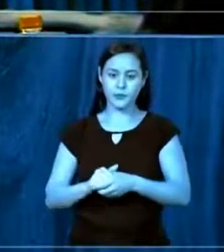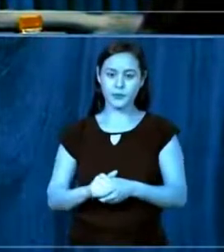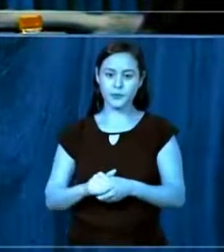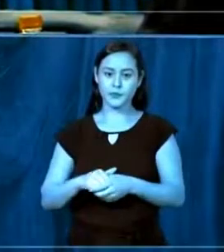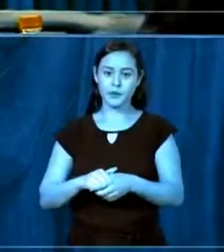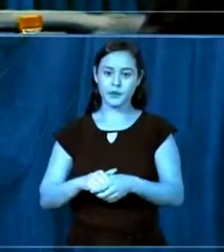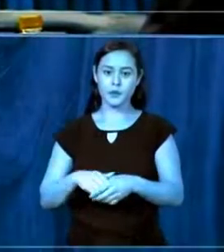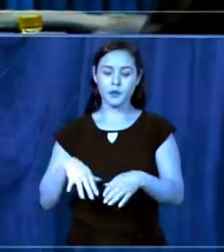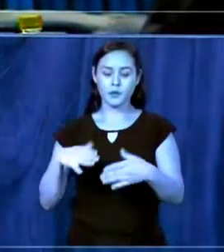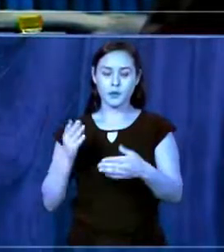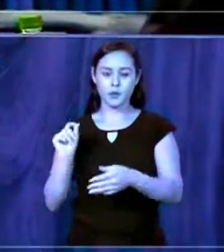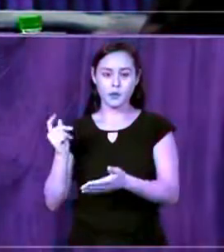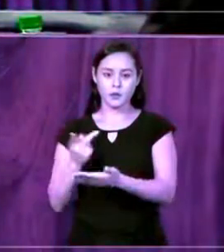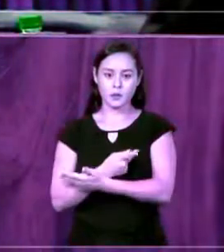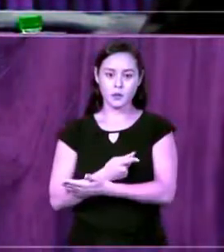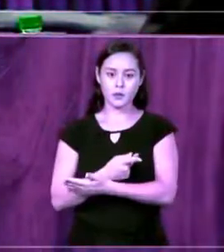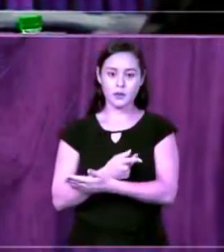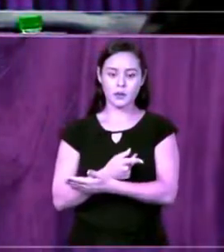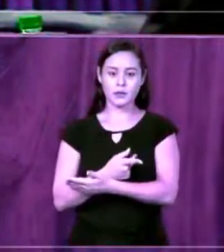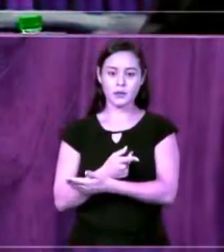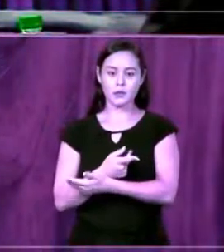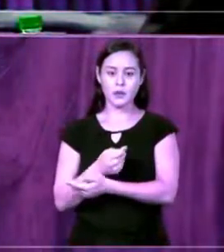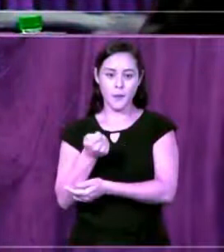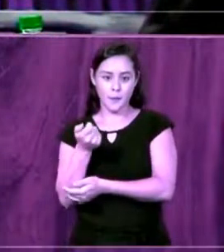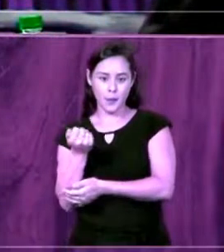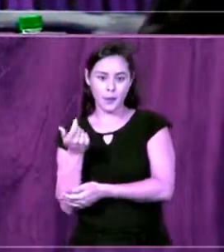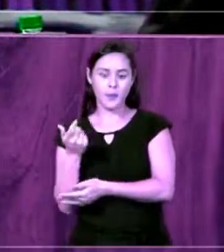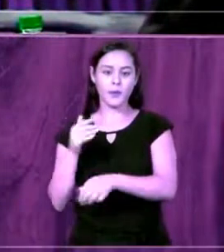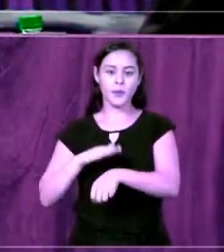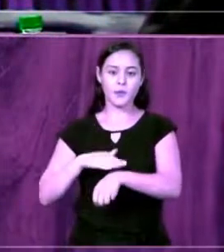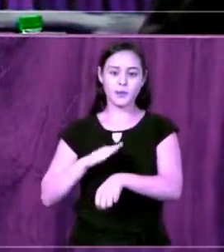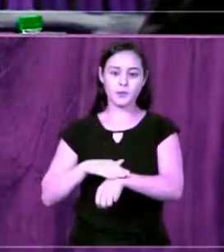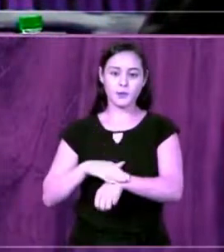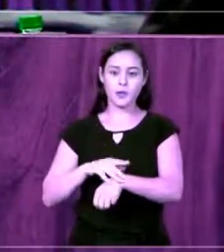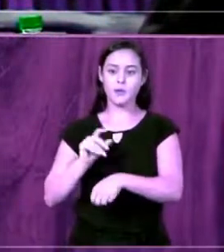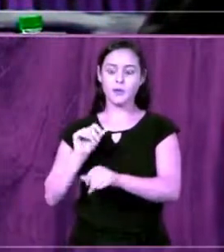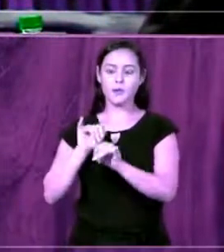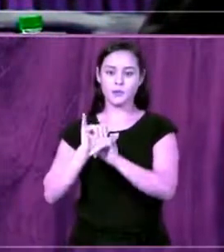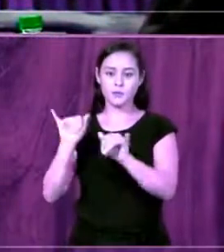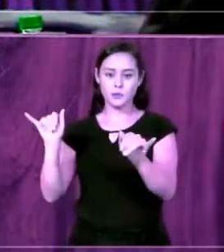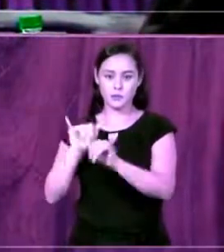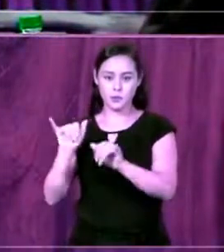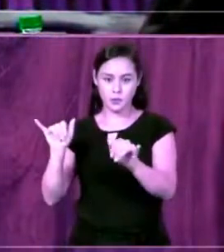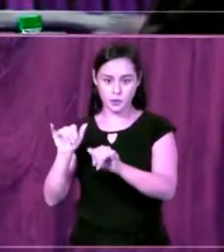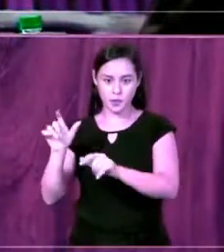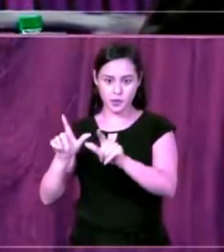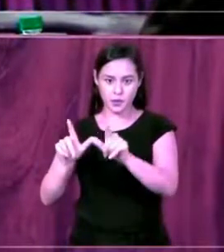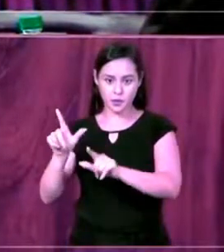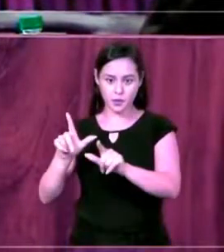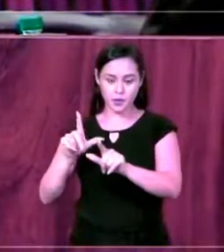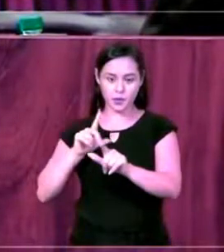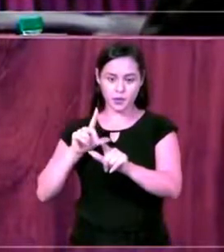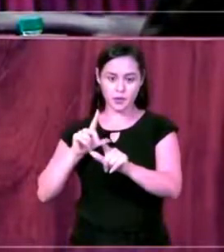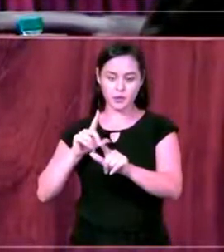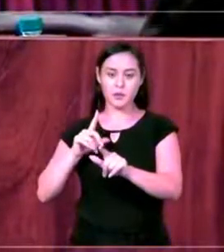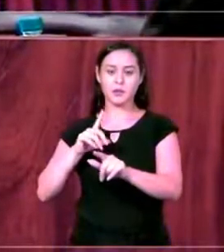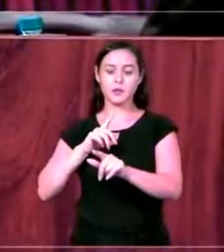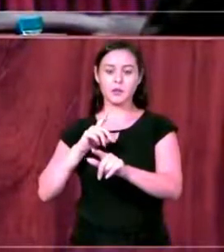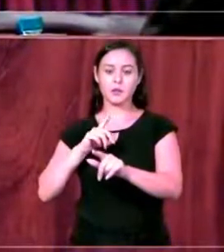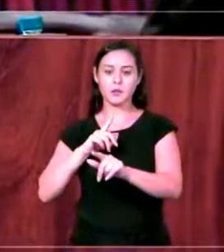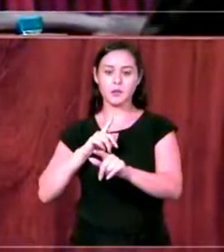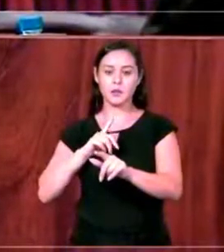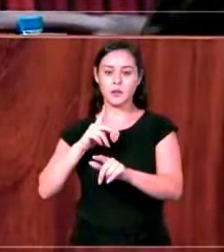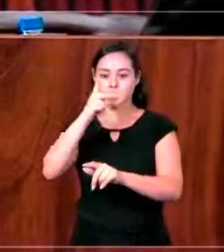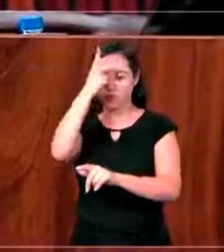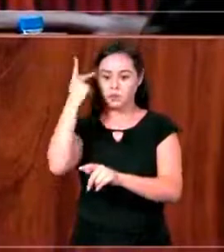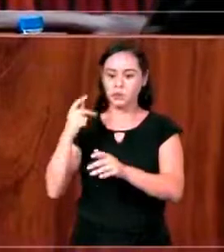Em fenômeno recente que escapa a vedação de vinculação de propaganda eleitoral em sítios eletrônicos de pessoas jurídicas,